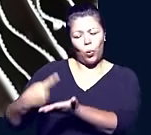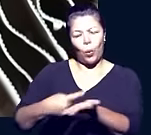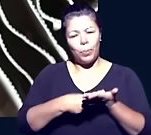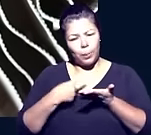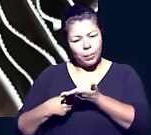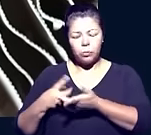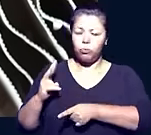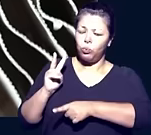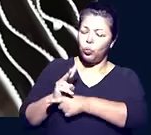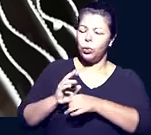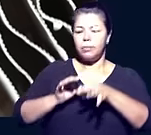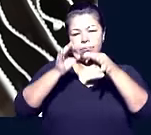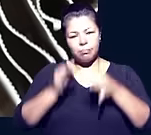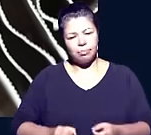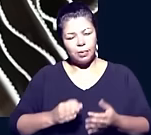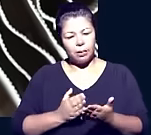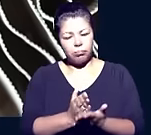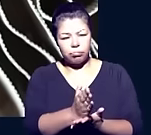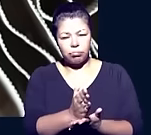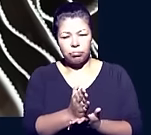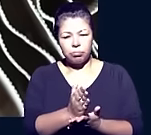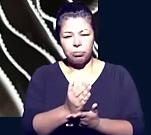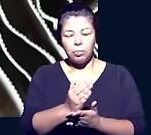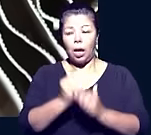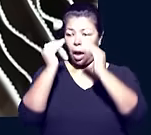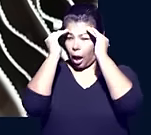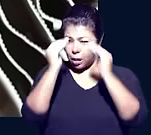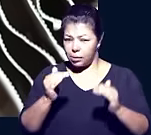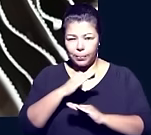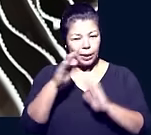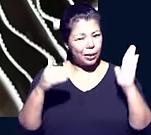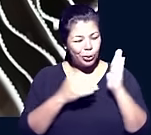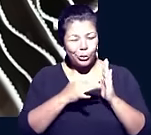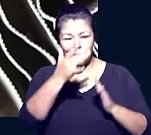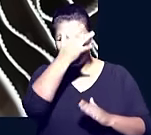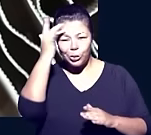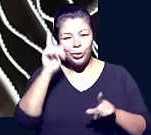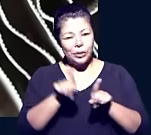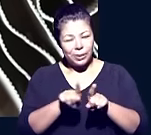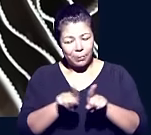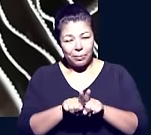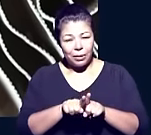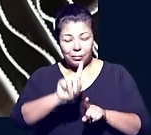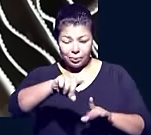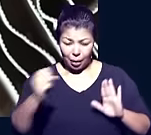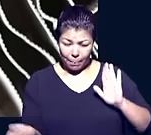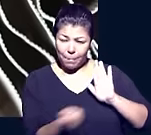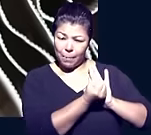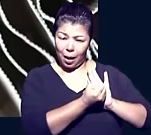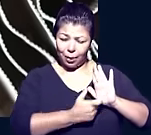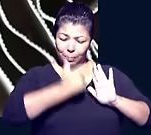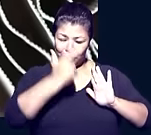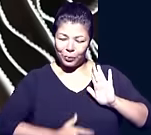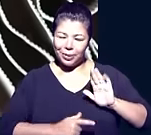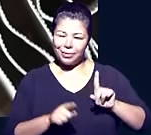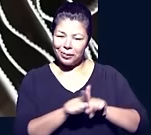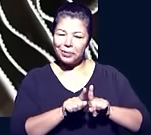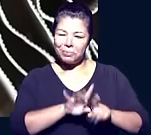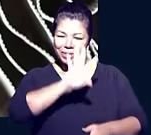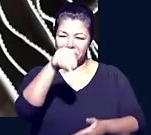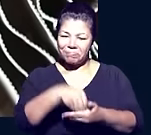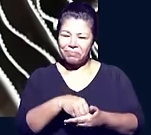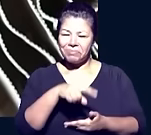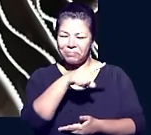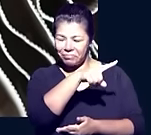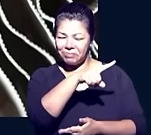correto não ser Infiel a ninguém não é essa essa marca na Câmara está mas mais que a